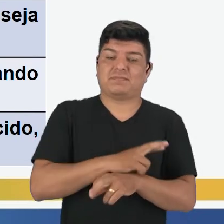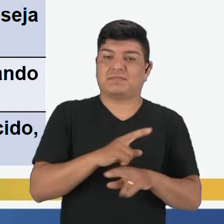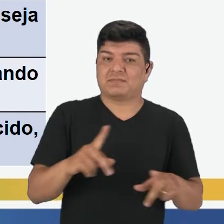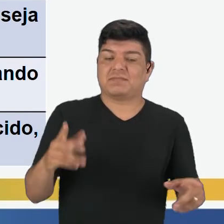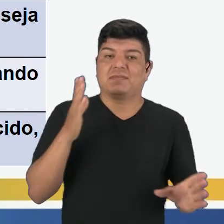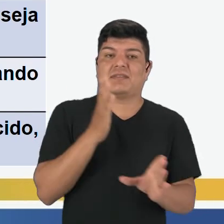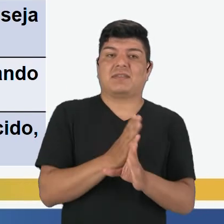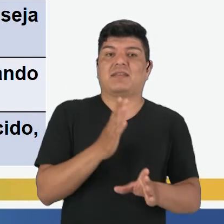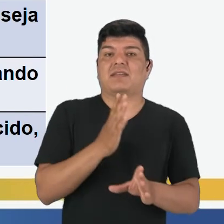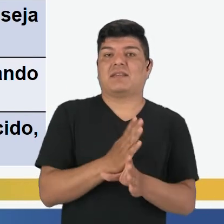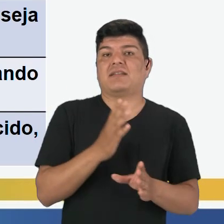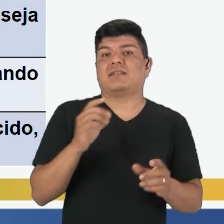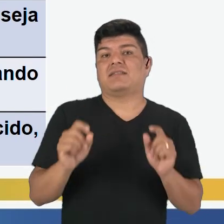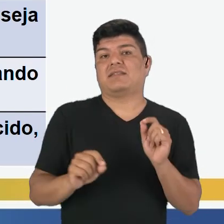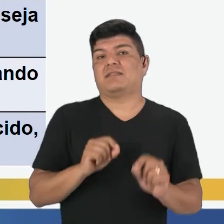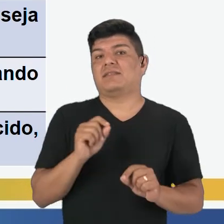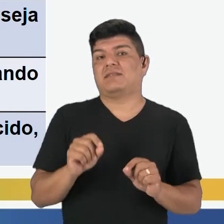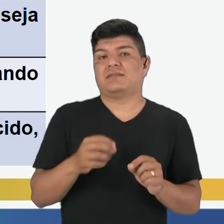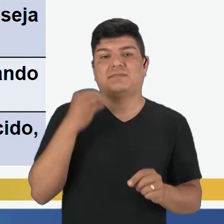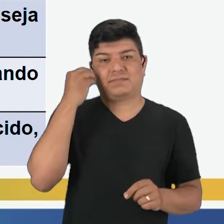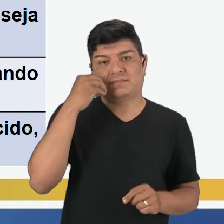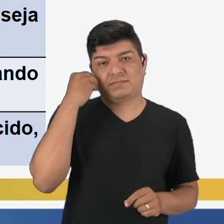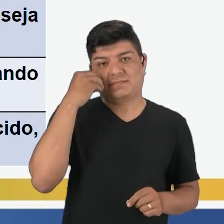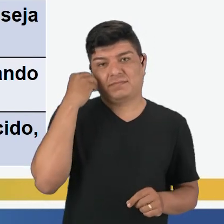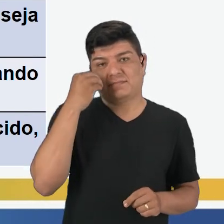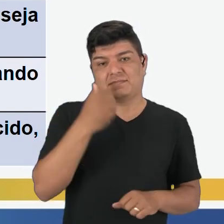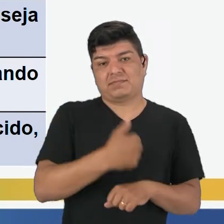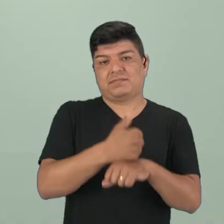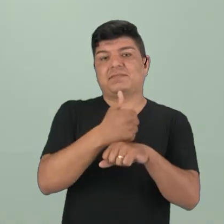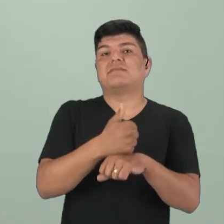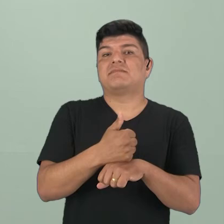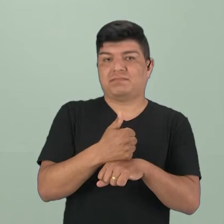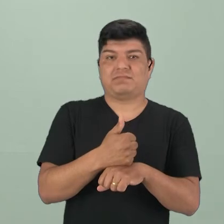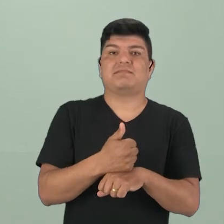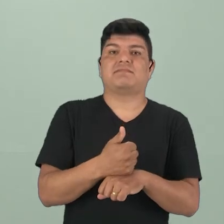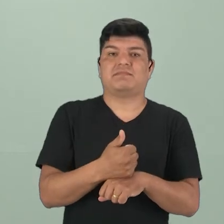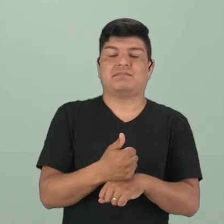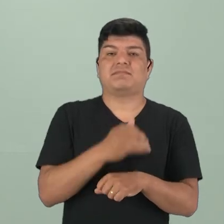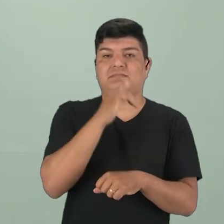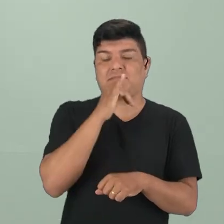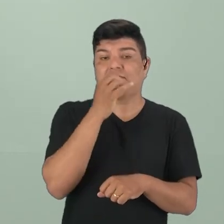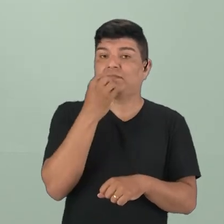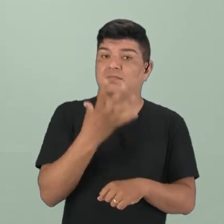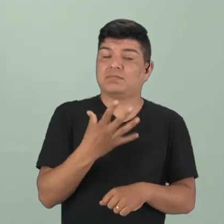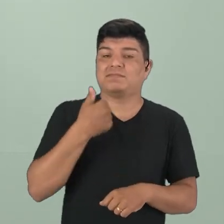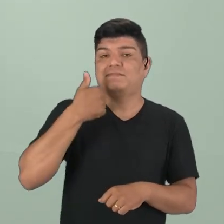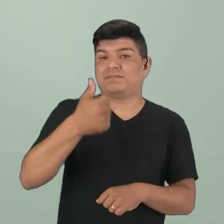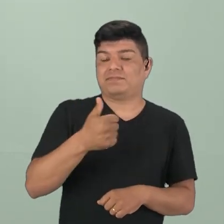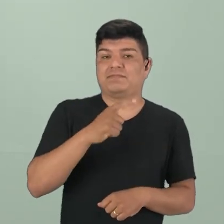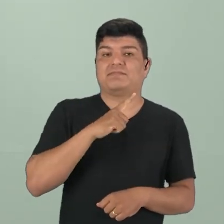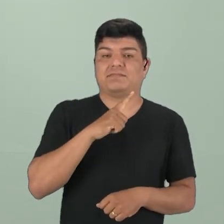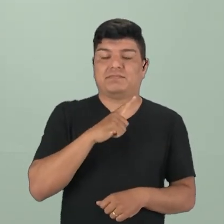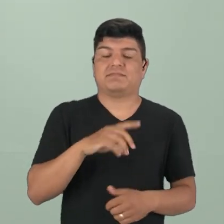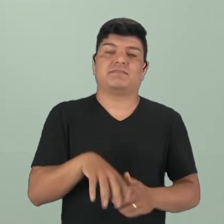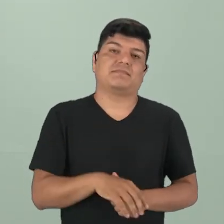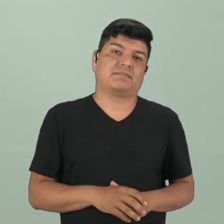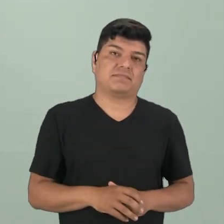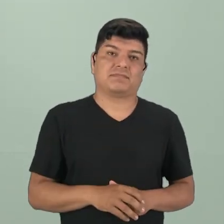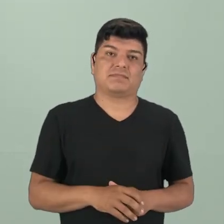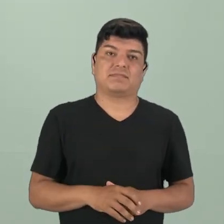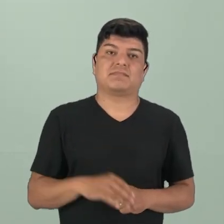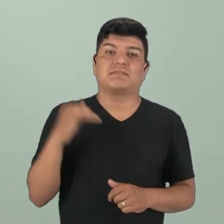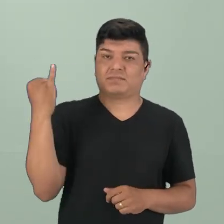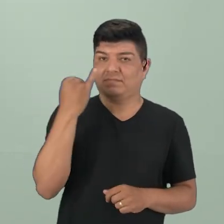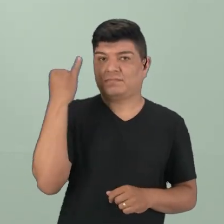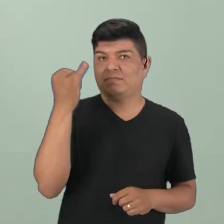por causa da experiência daquele líder, da projeção, do exemplo bom, positivo que ele dá. É muito